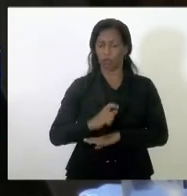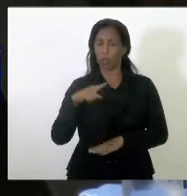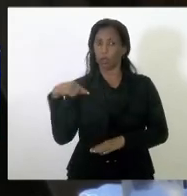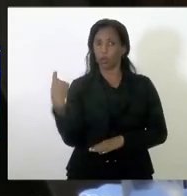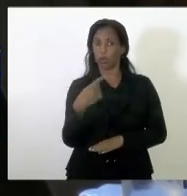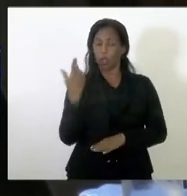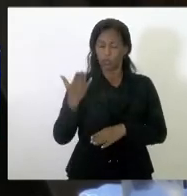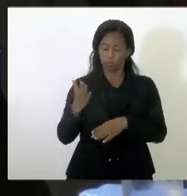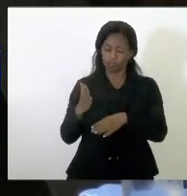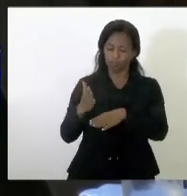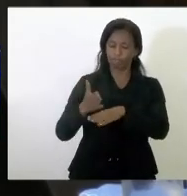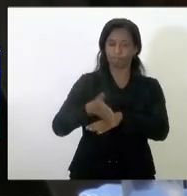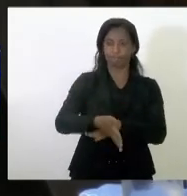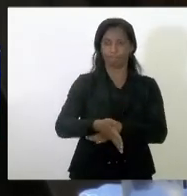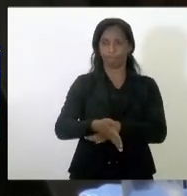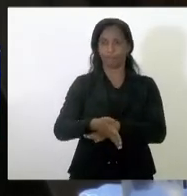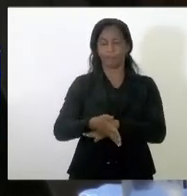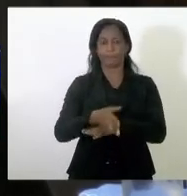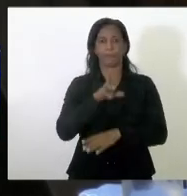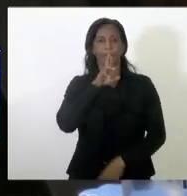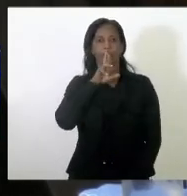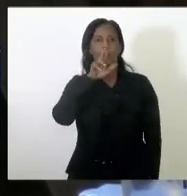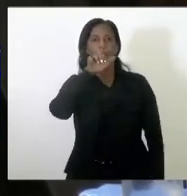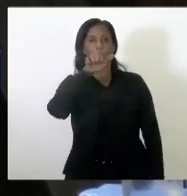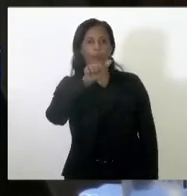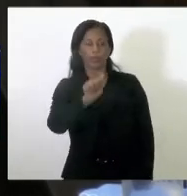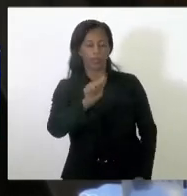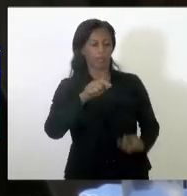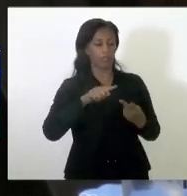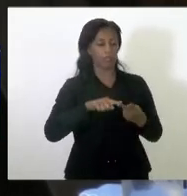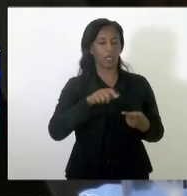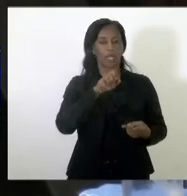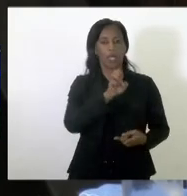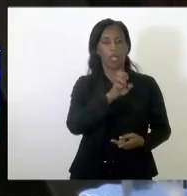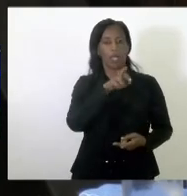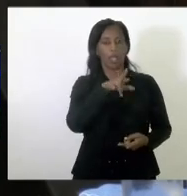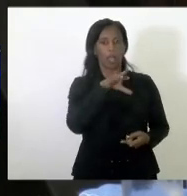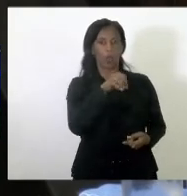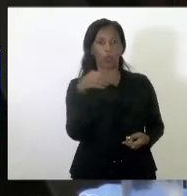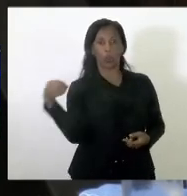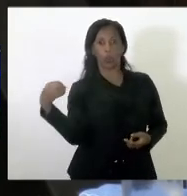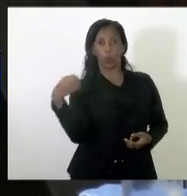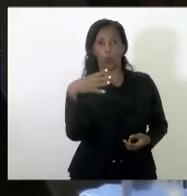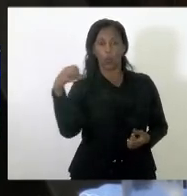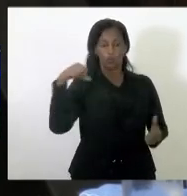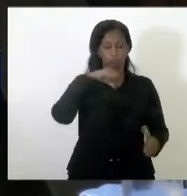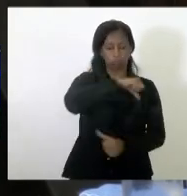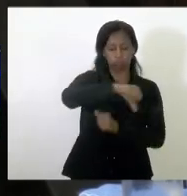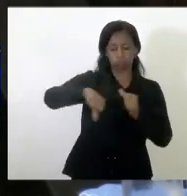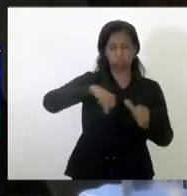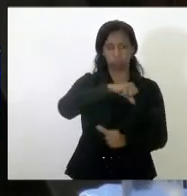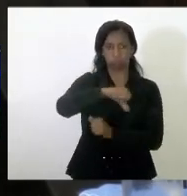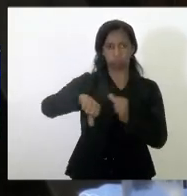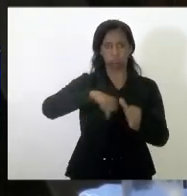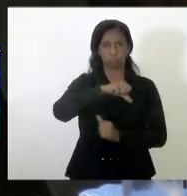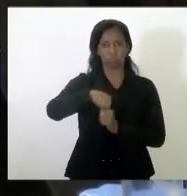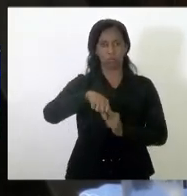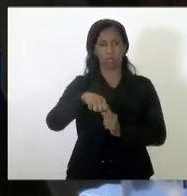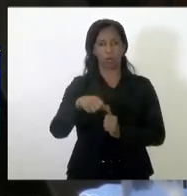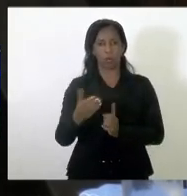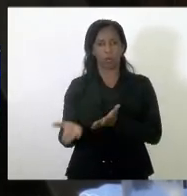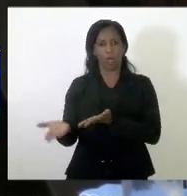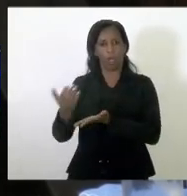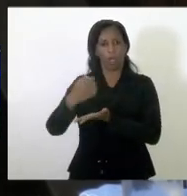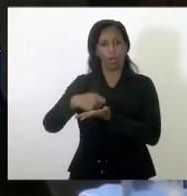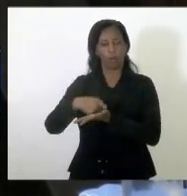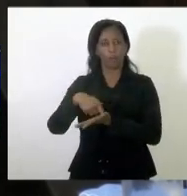entrando, deputado Rodrigo Amorim, deputado Eurico Júnior, num novo ciclo de recuperação fiscal.